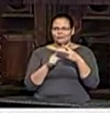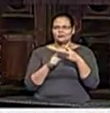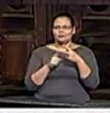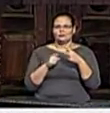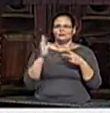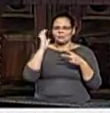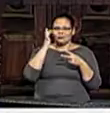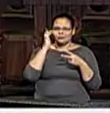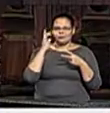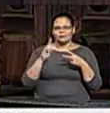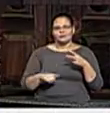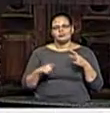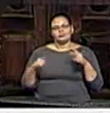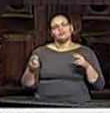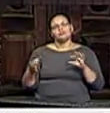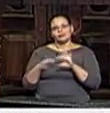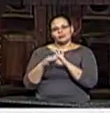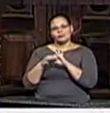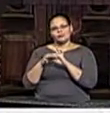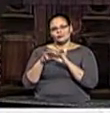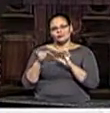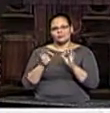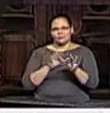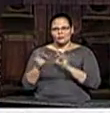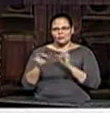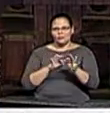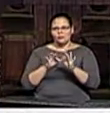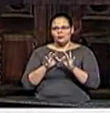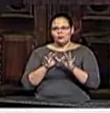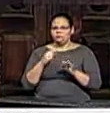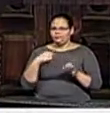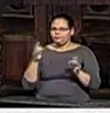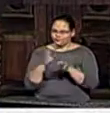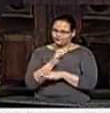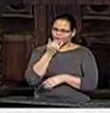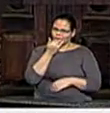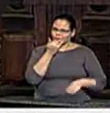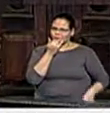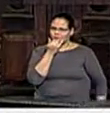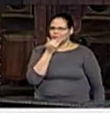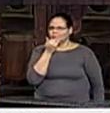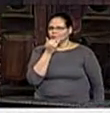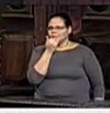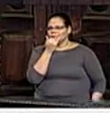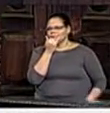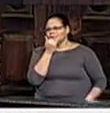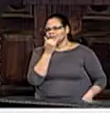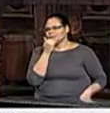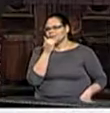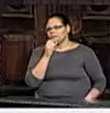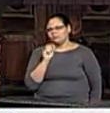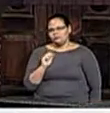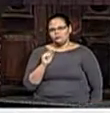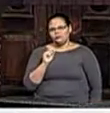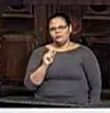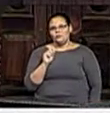considero também interligados nesse processo. Senhor presidente, vou acabar, me perdoe. O